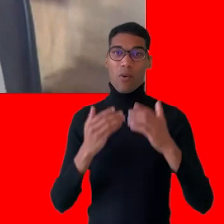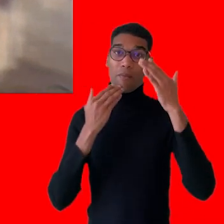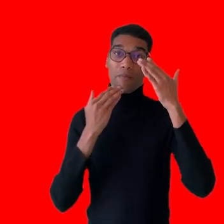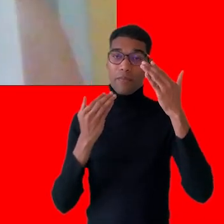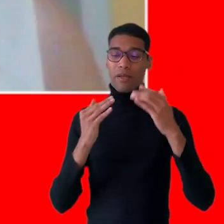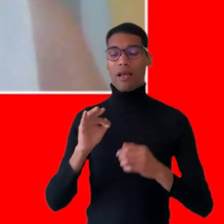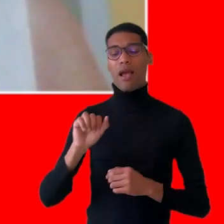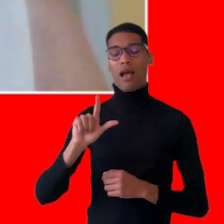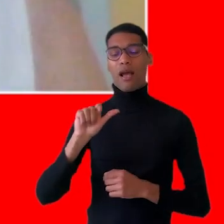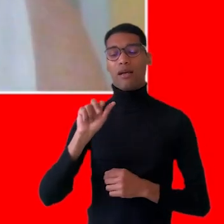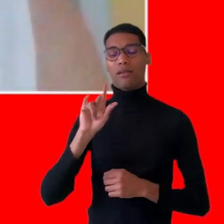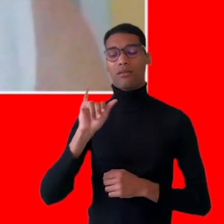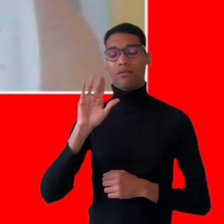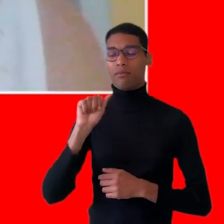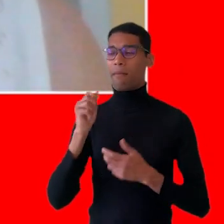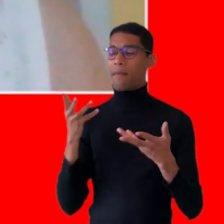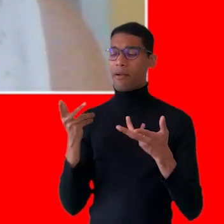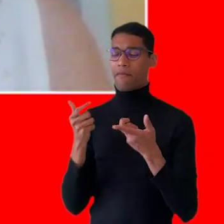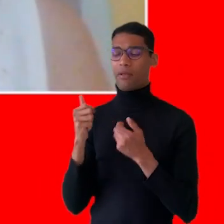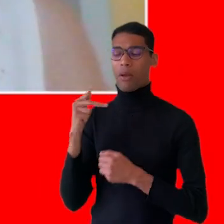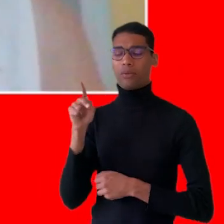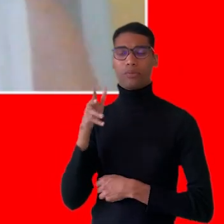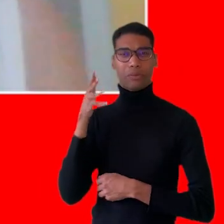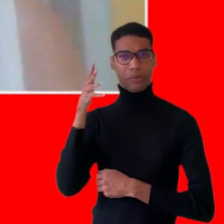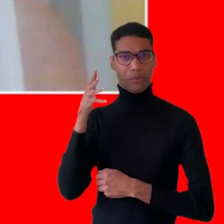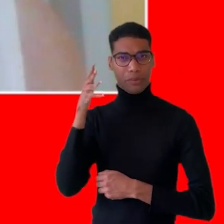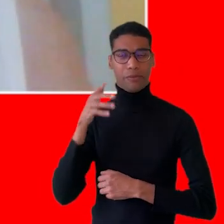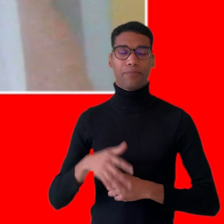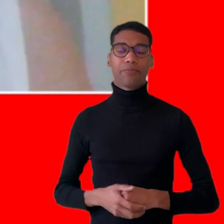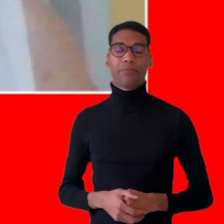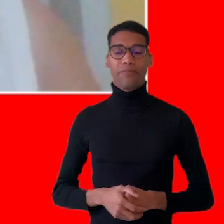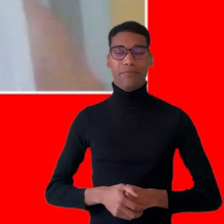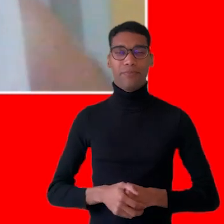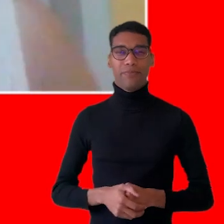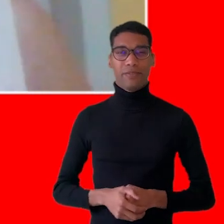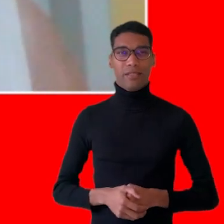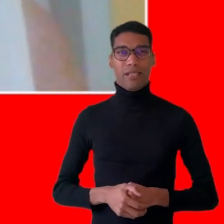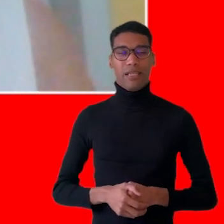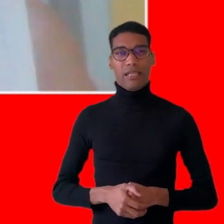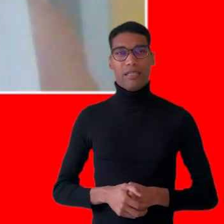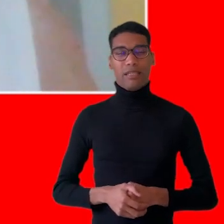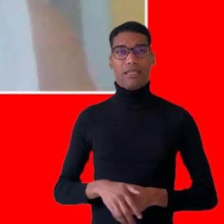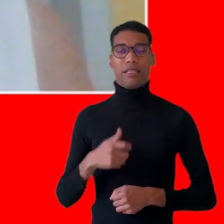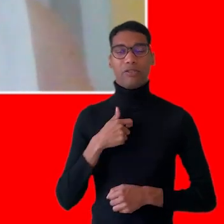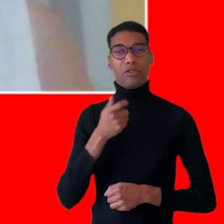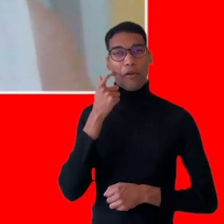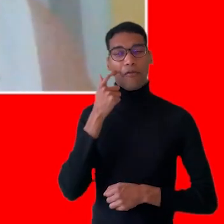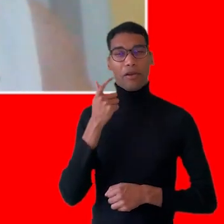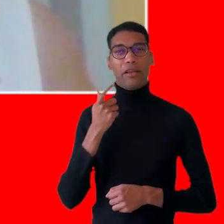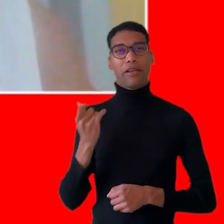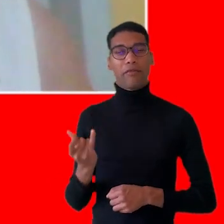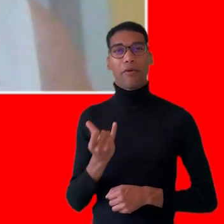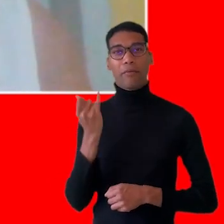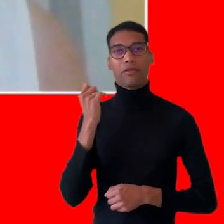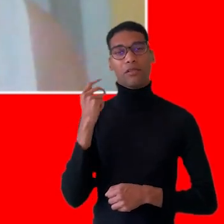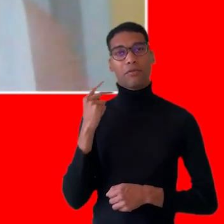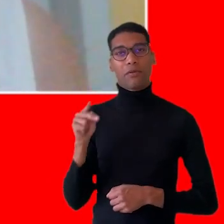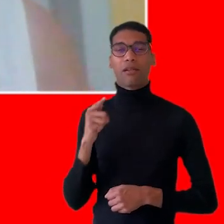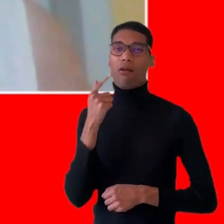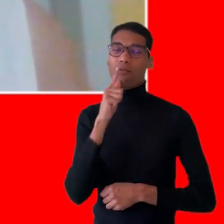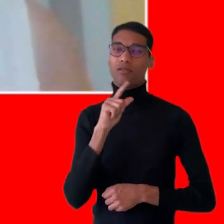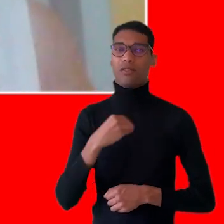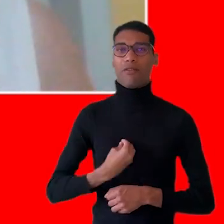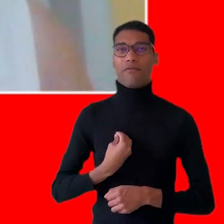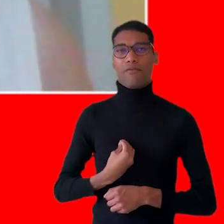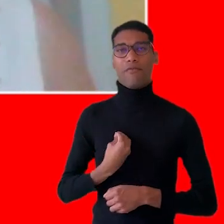Obrigada, Flávia. Que linda fala da Flávia, né? E a experiência, o quanto que foi importante para ela viver tudo isso,